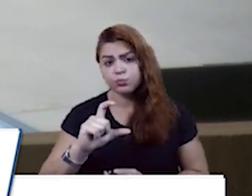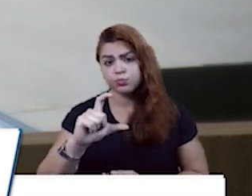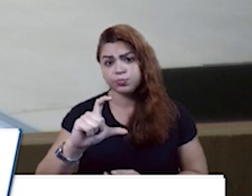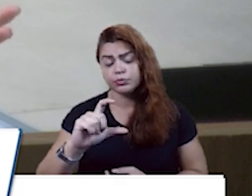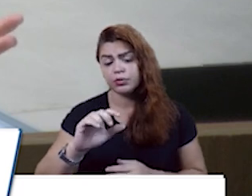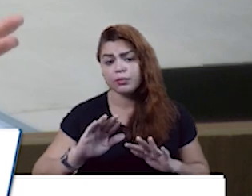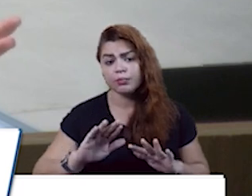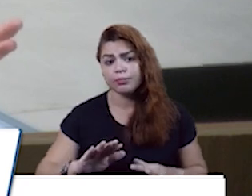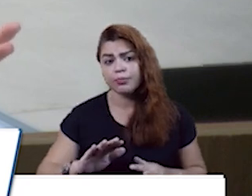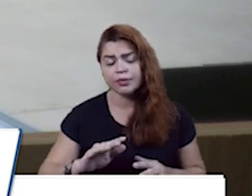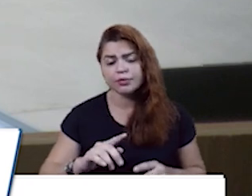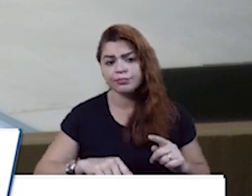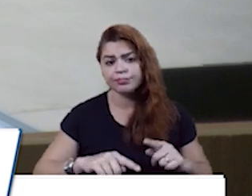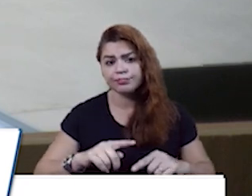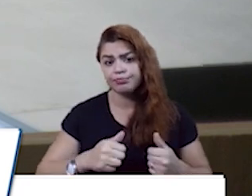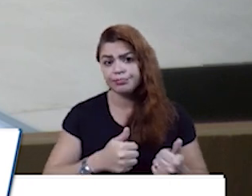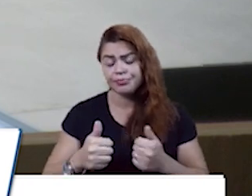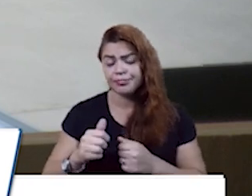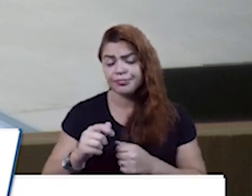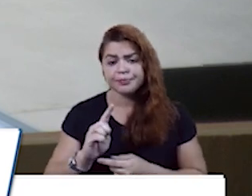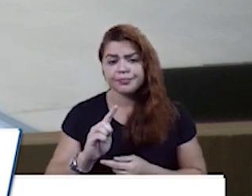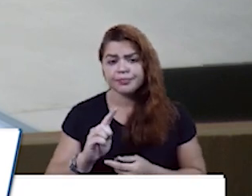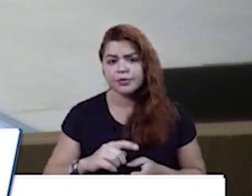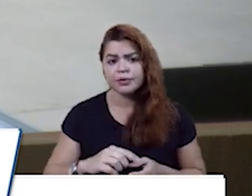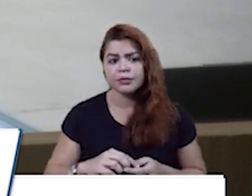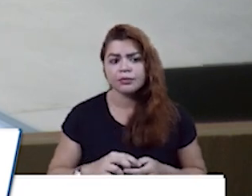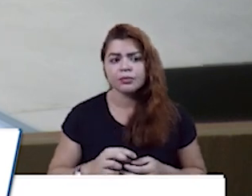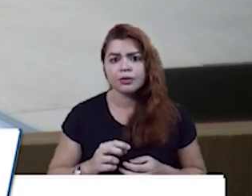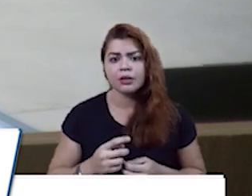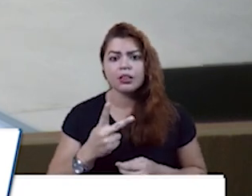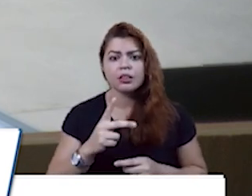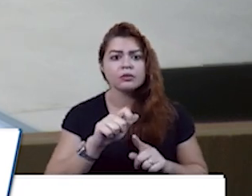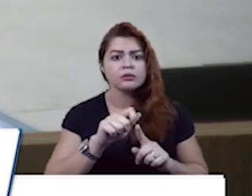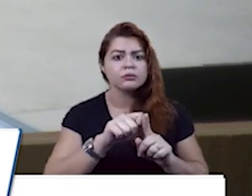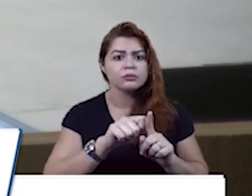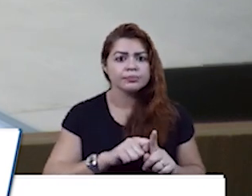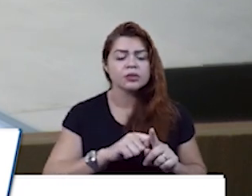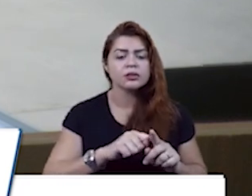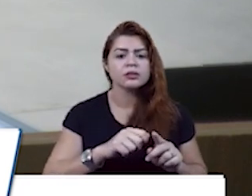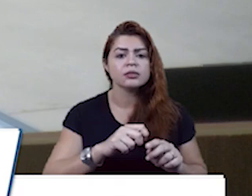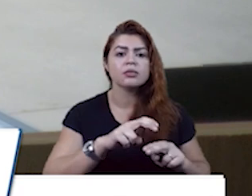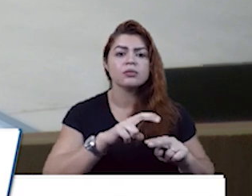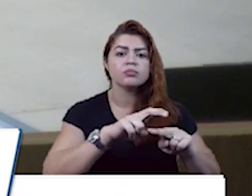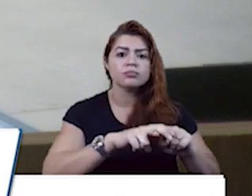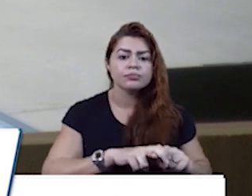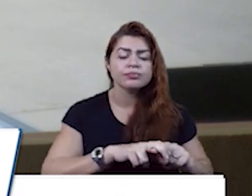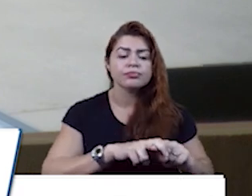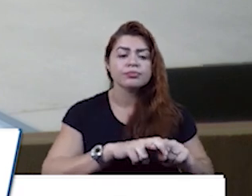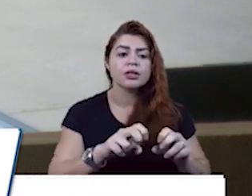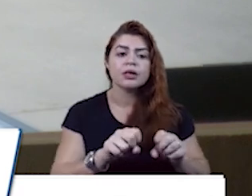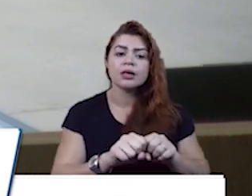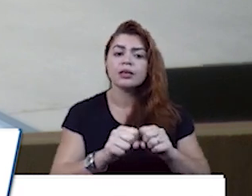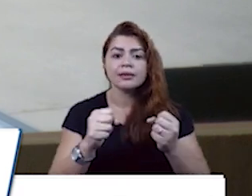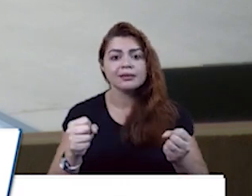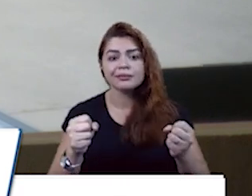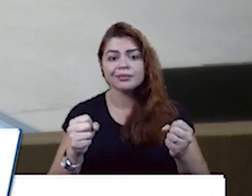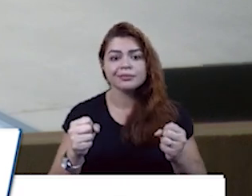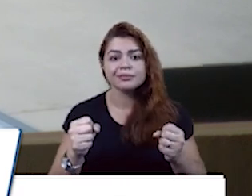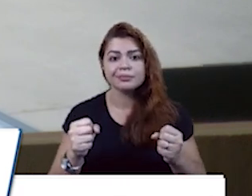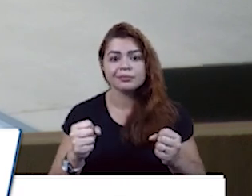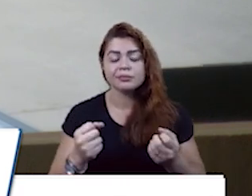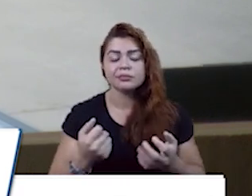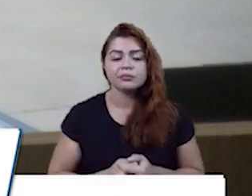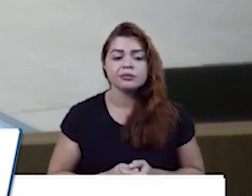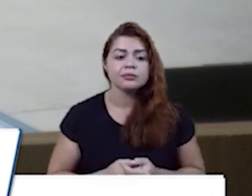meses, as cadeiras quebram. Então, o nosso gabinete, a gente está entrando com um documento que a gente quer saber dessa